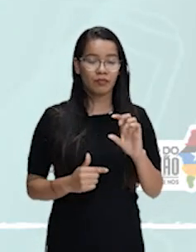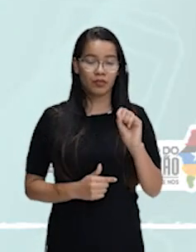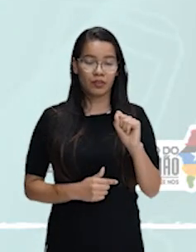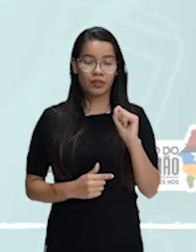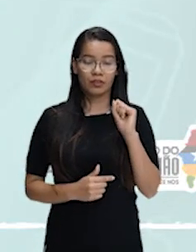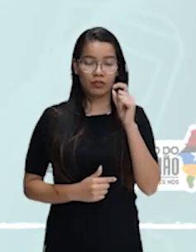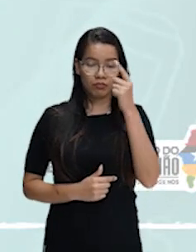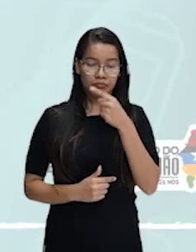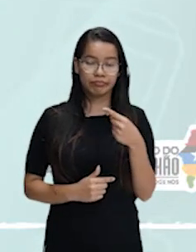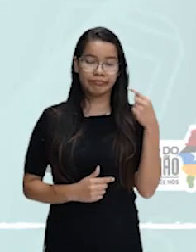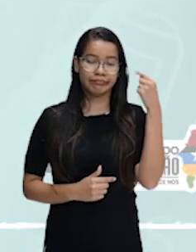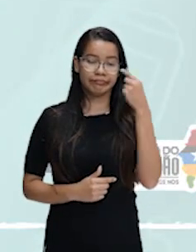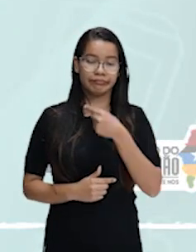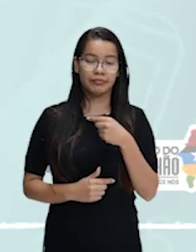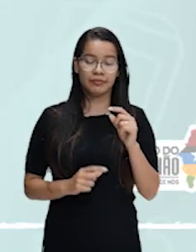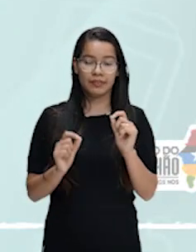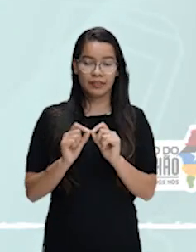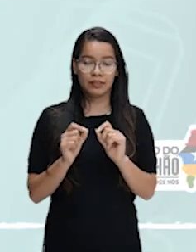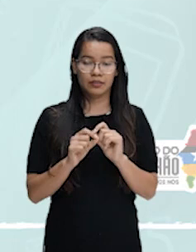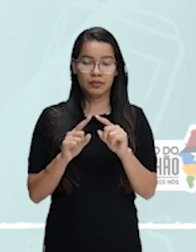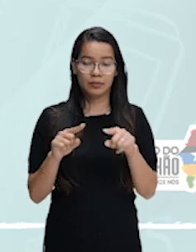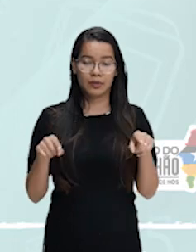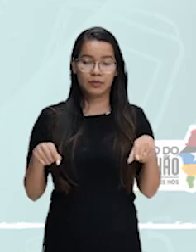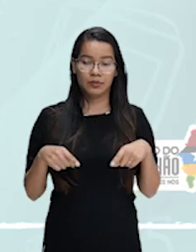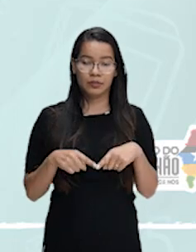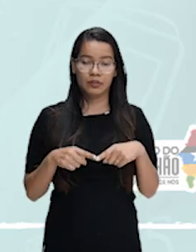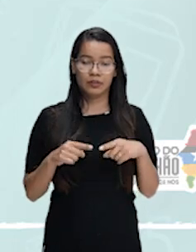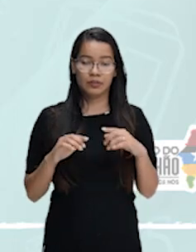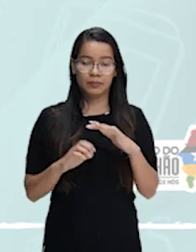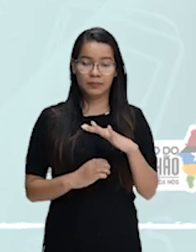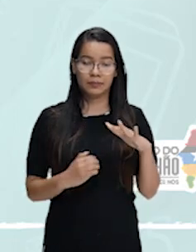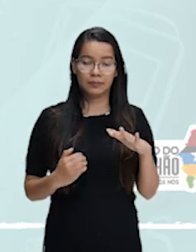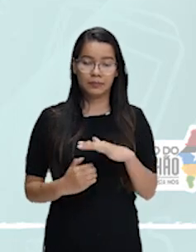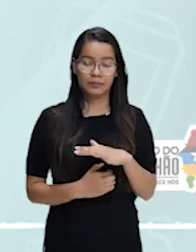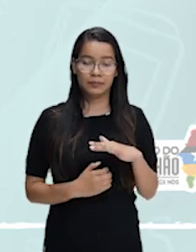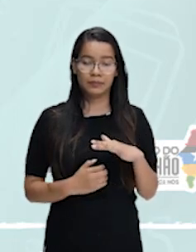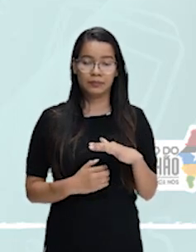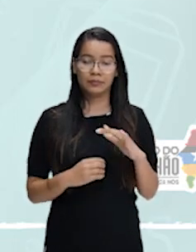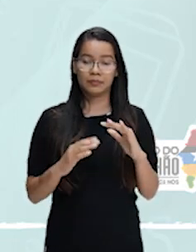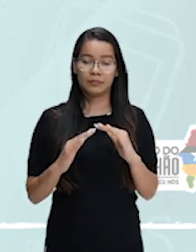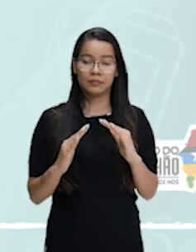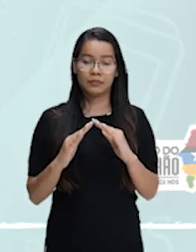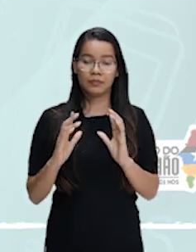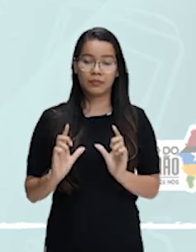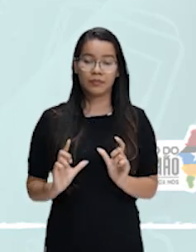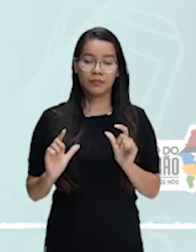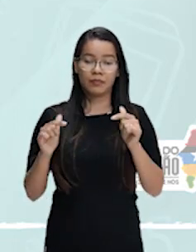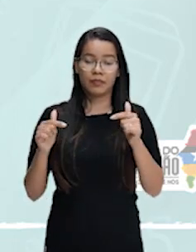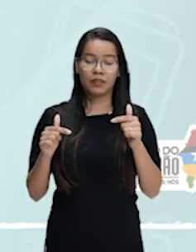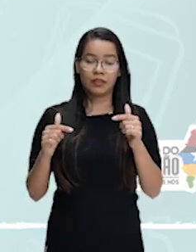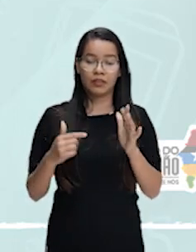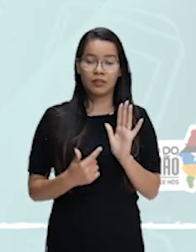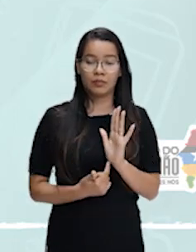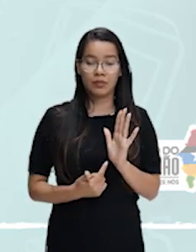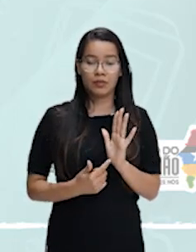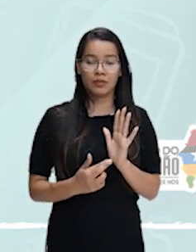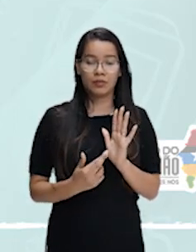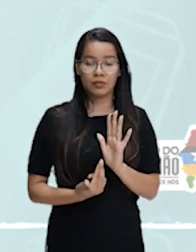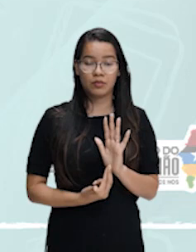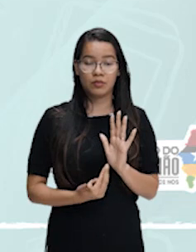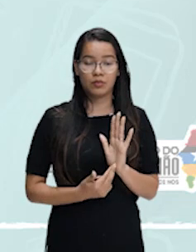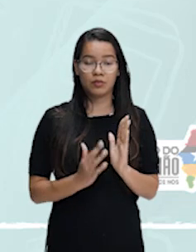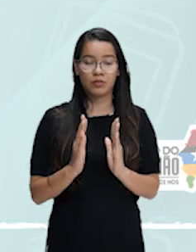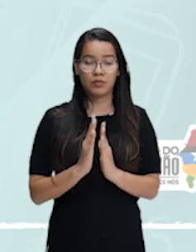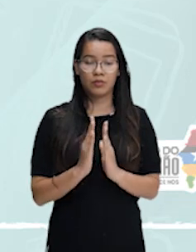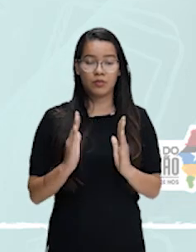ambiente corporativo das empresas, escritórios, sob a supervisão de um superior, representou por muito tempo o